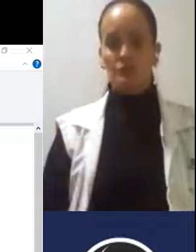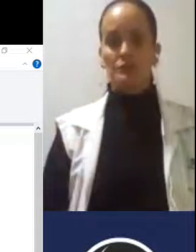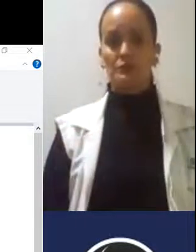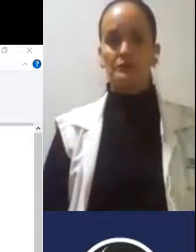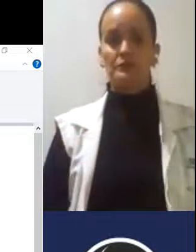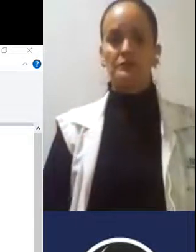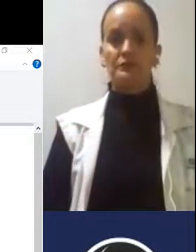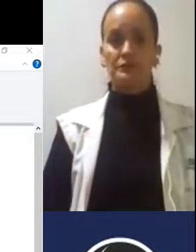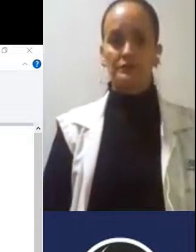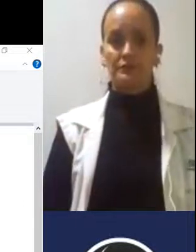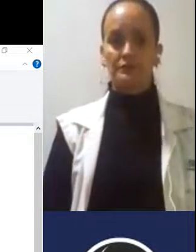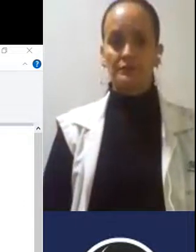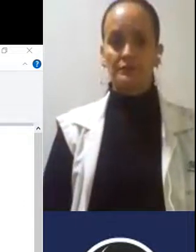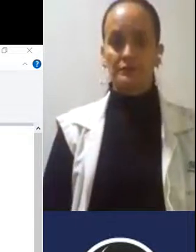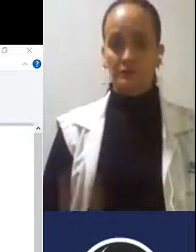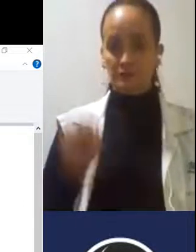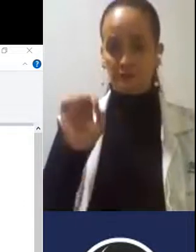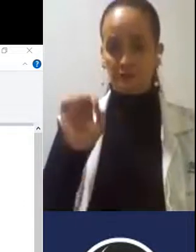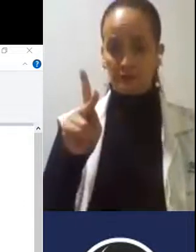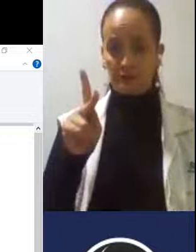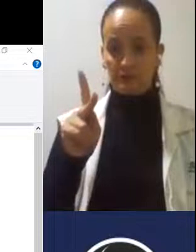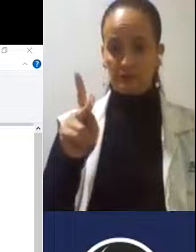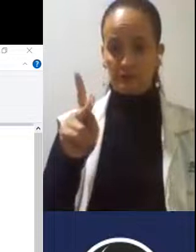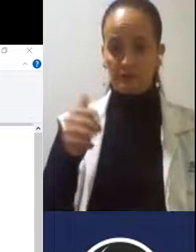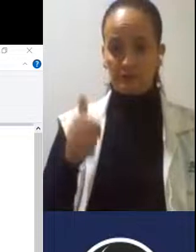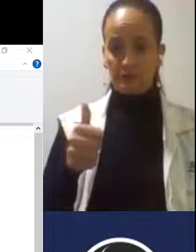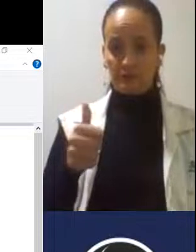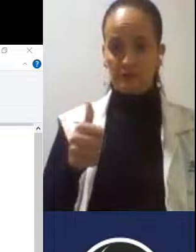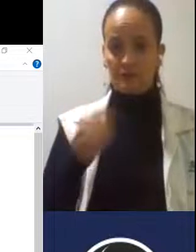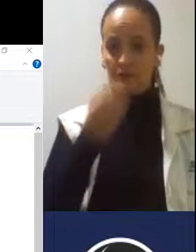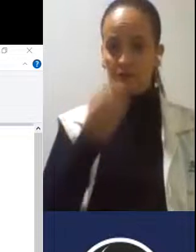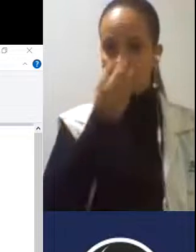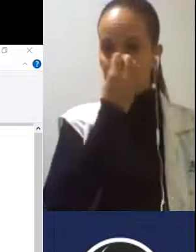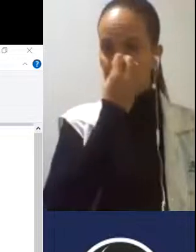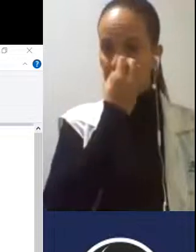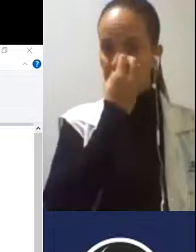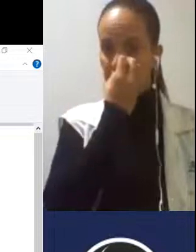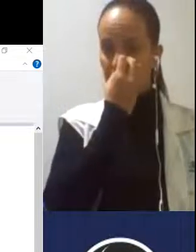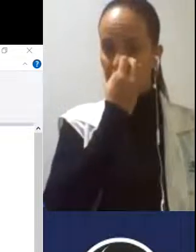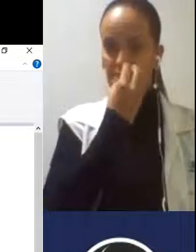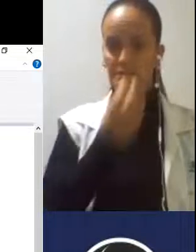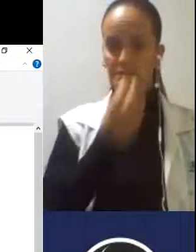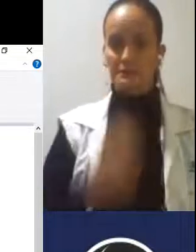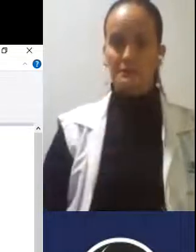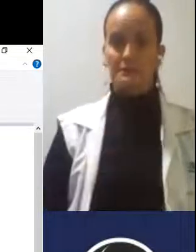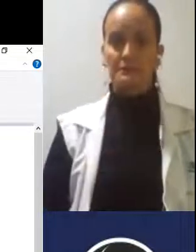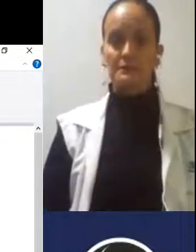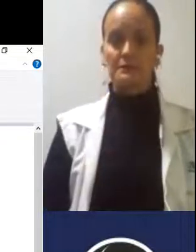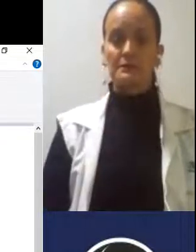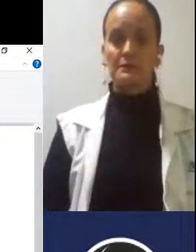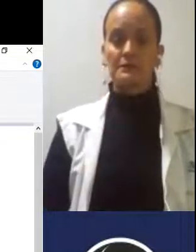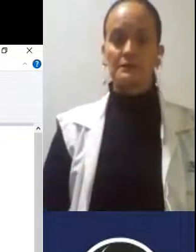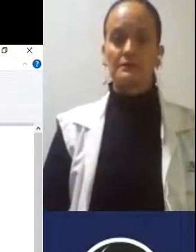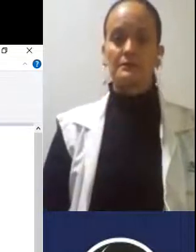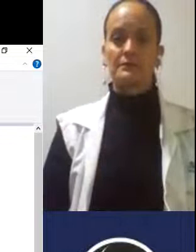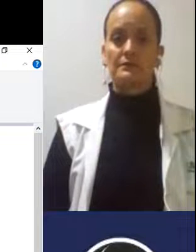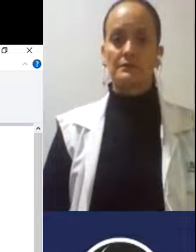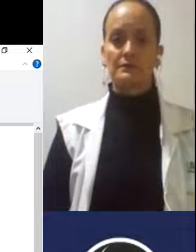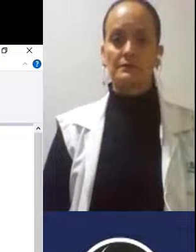certo? Deixa eu ver, alguém falou alguma coisa no chat. Agora está aparecendo o valor de resistência. Então, bora lá.